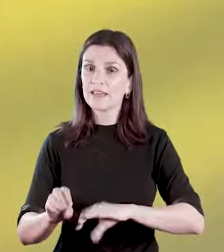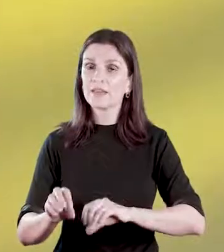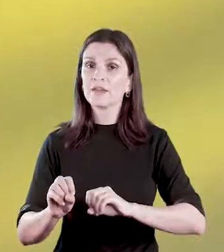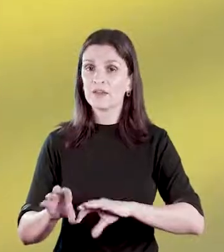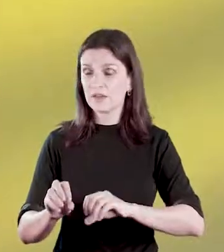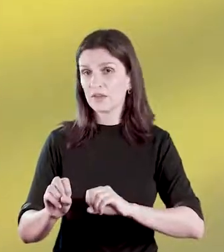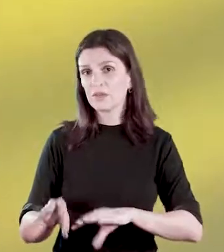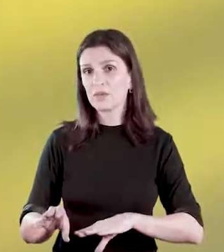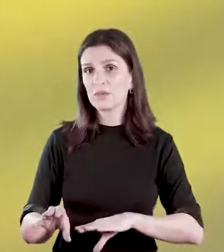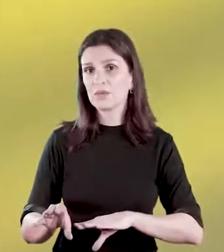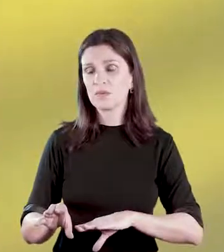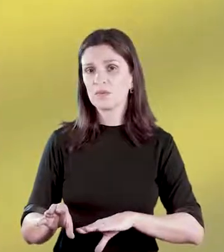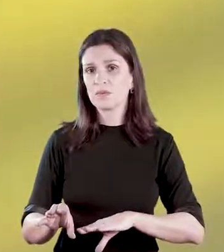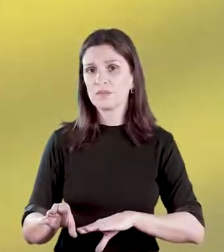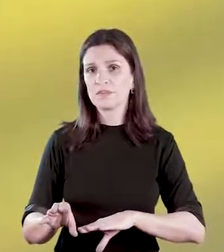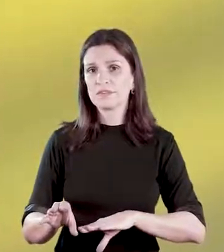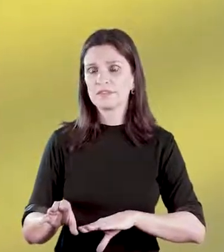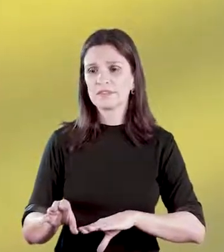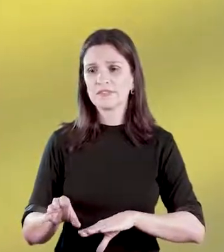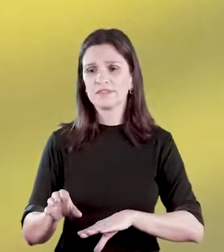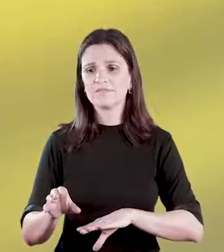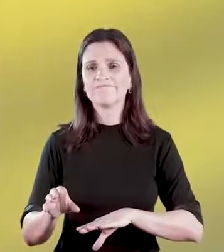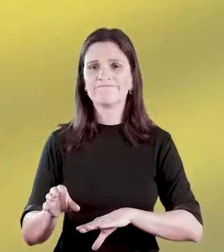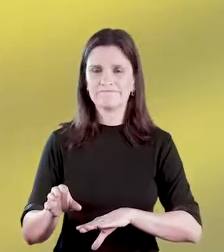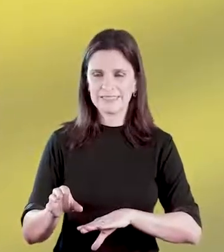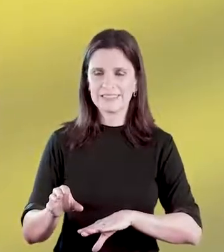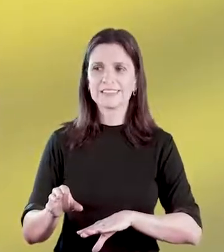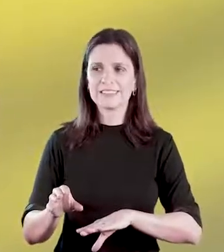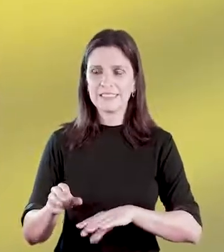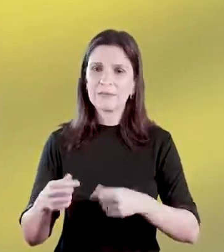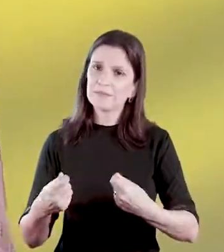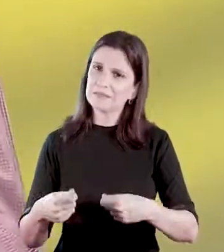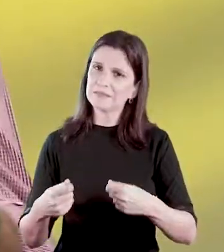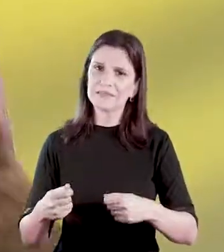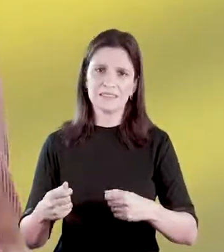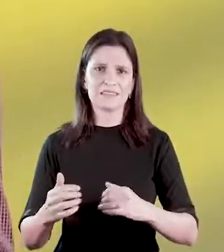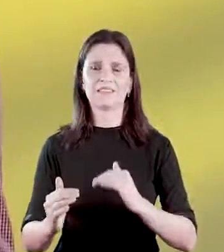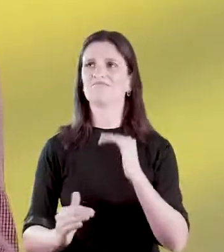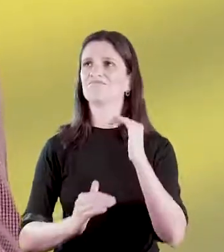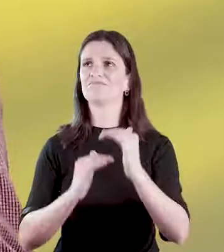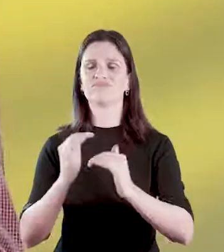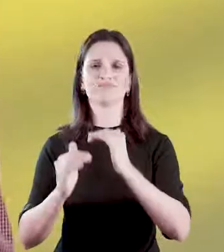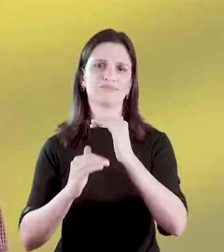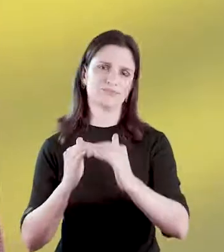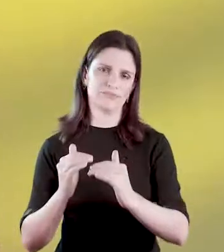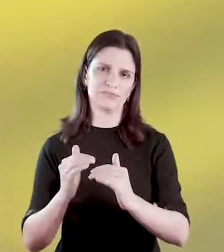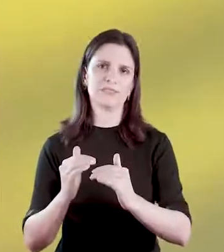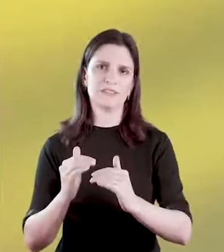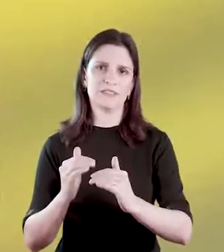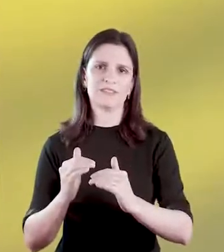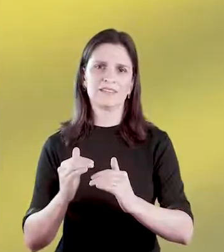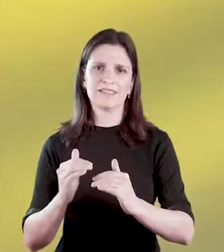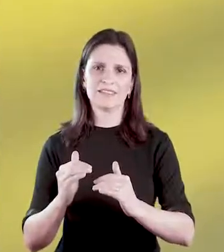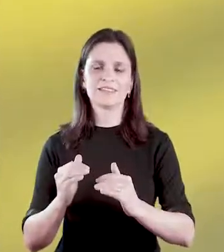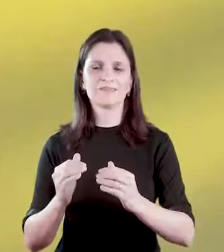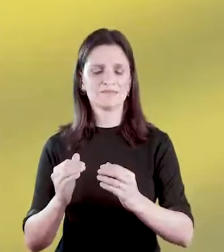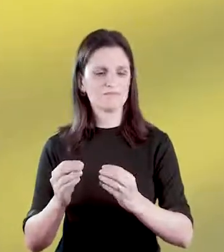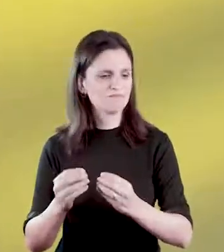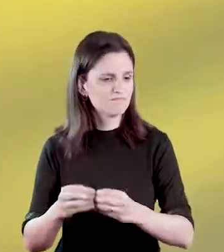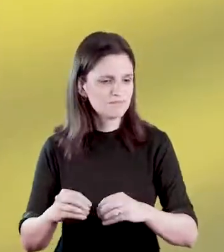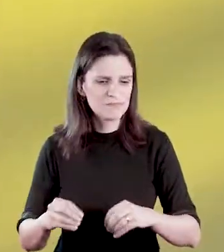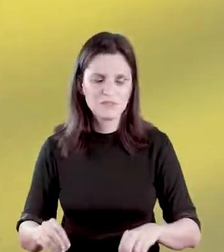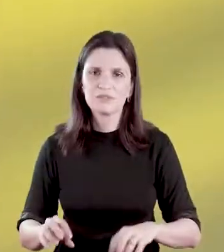e eu como educador eu sei que a educação está se Lapada é ele Sula Palio e ela e aí o que que acontece